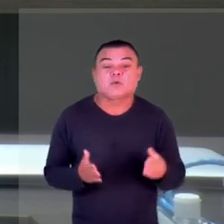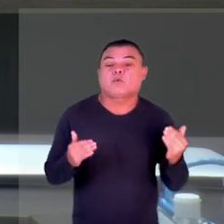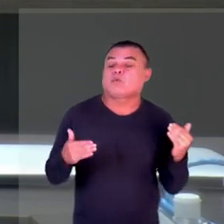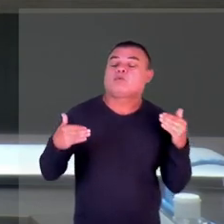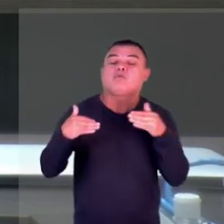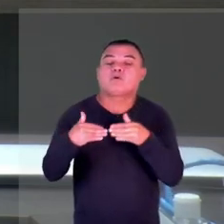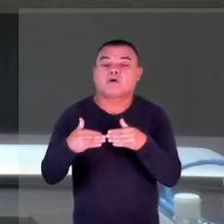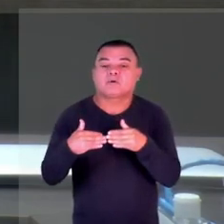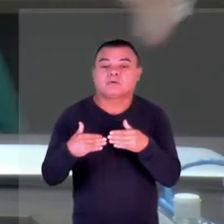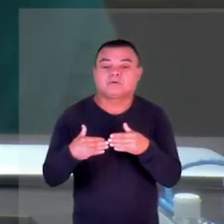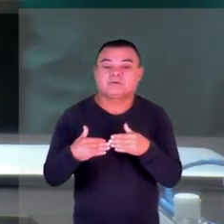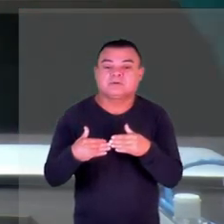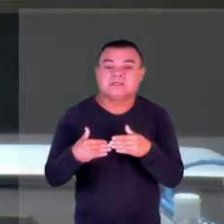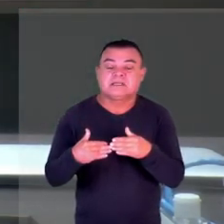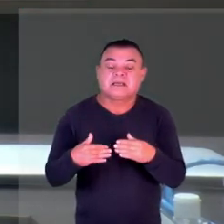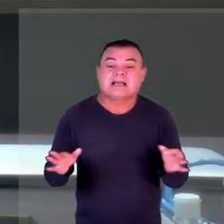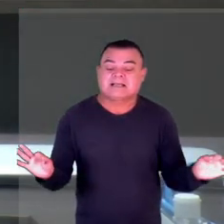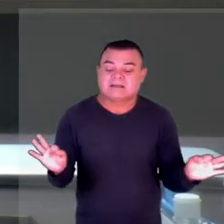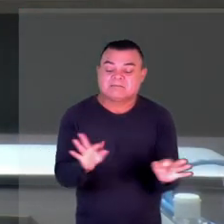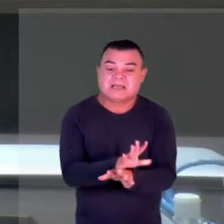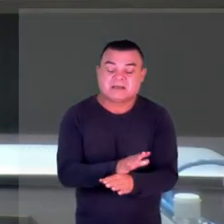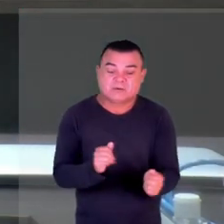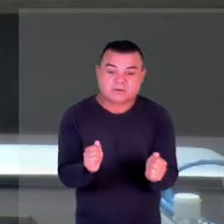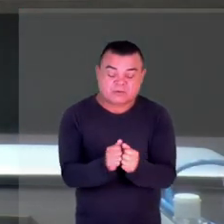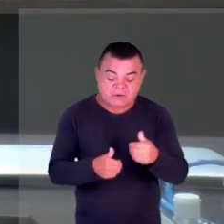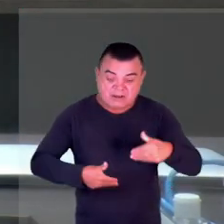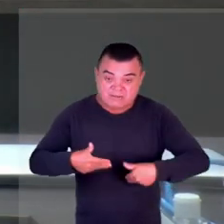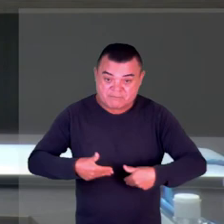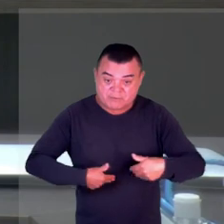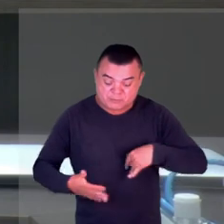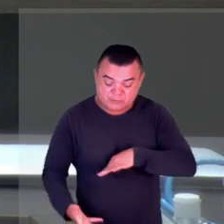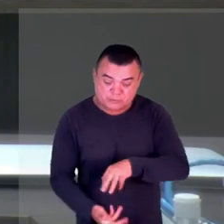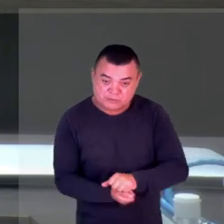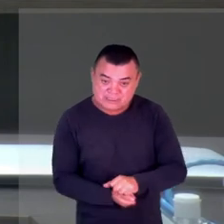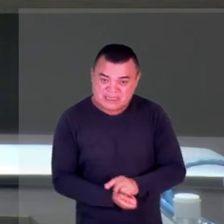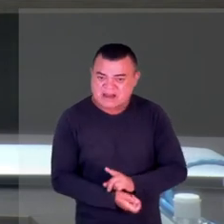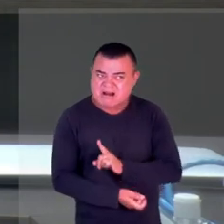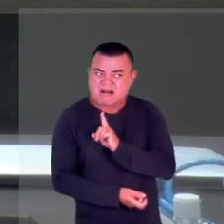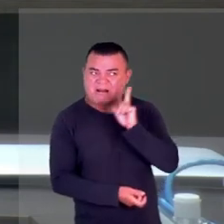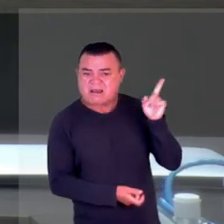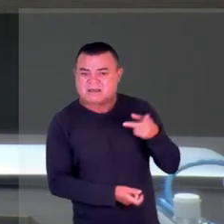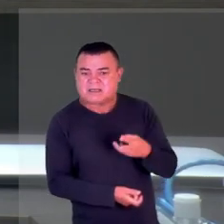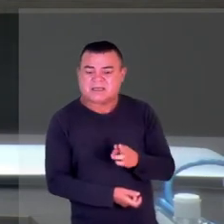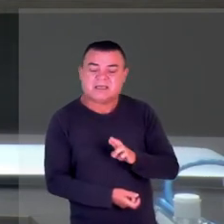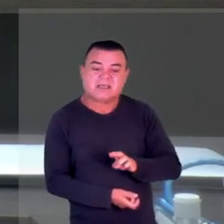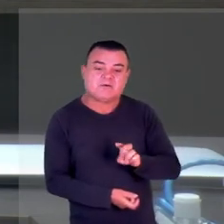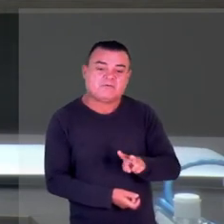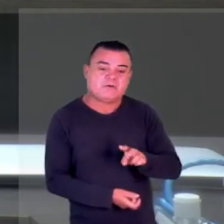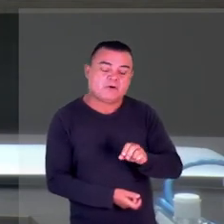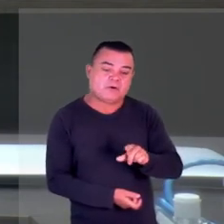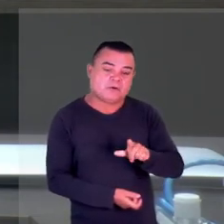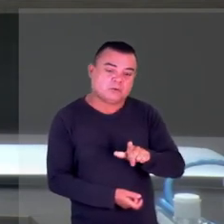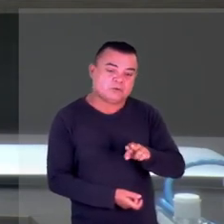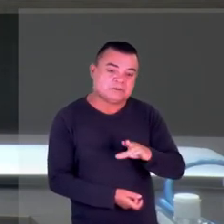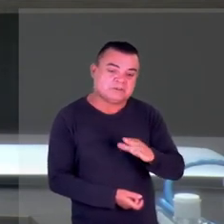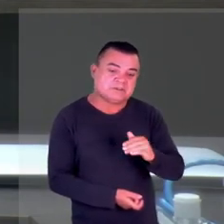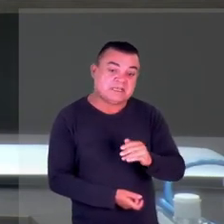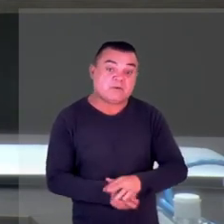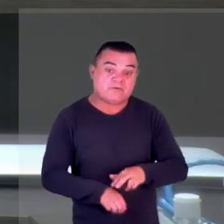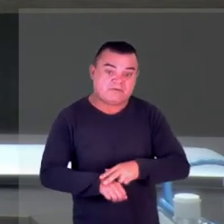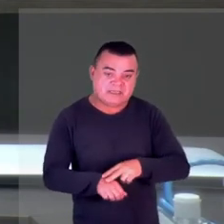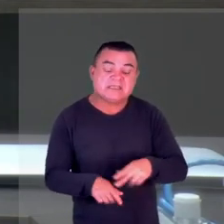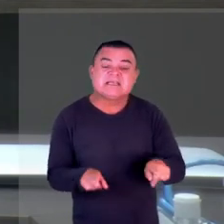o objetivo de acabar com a fome no mundo lá na Revolução Verde lá e também na década de 70 eh Quando